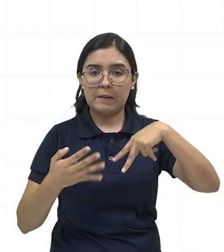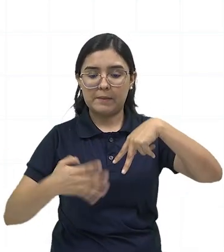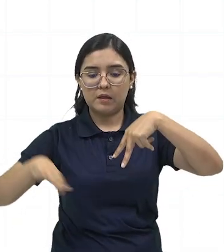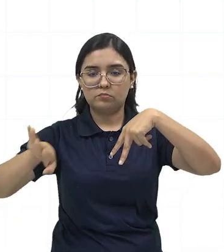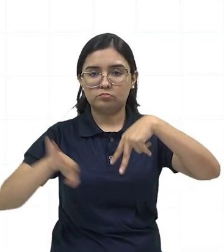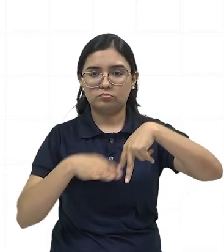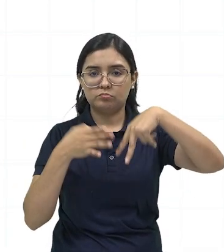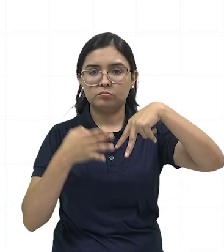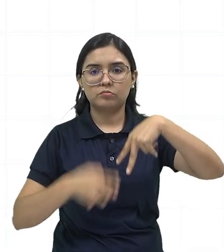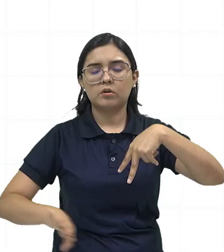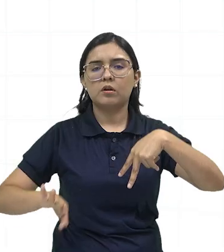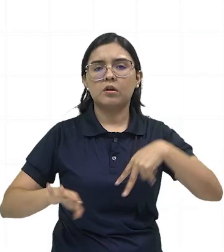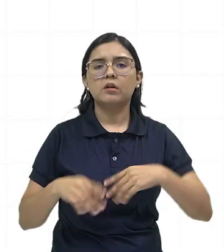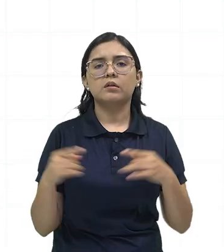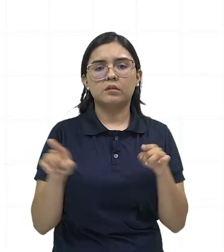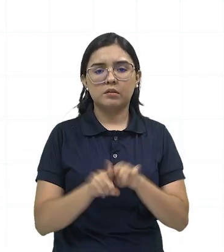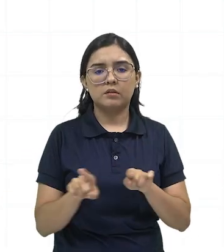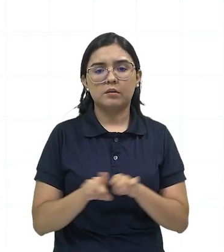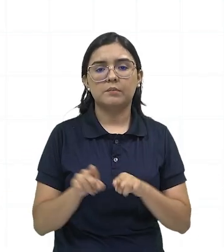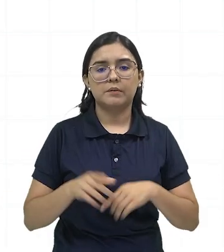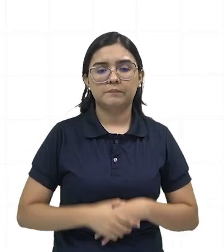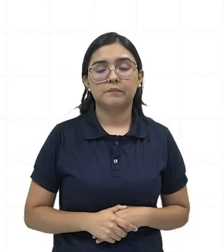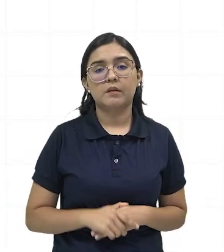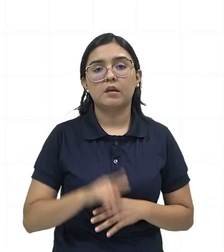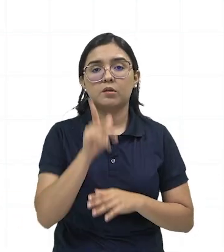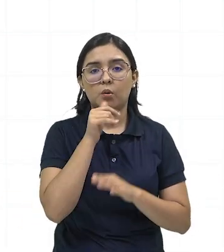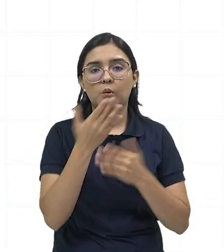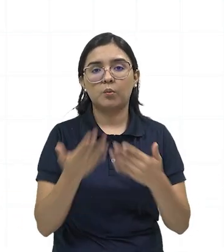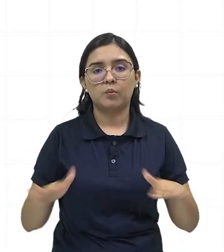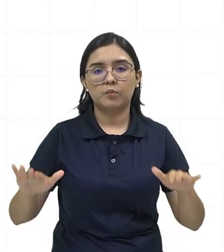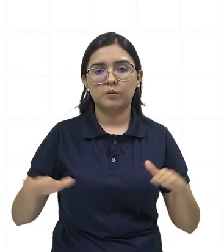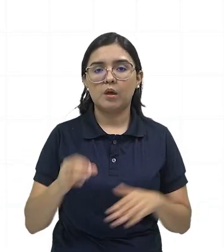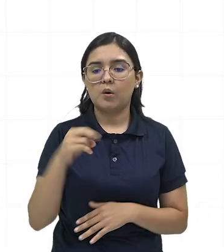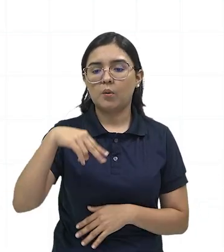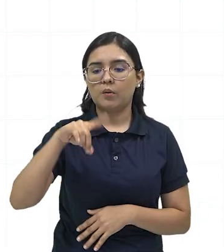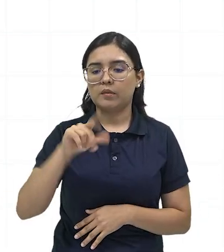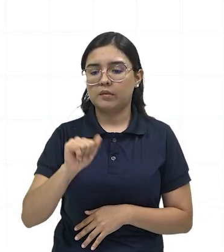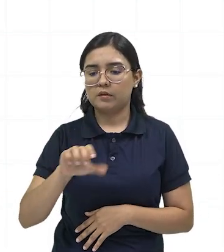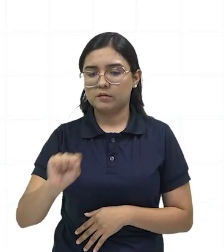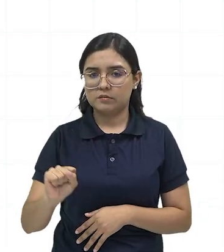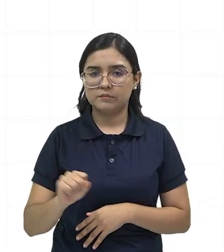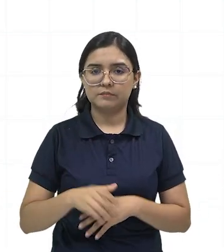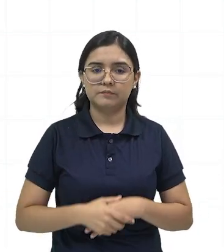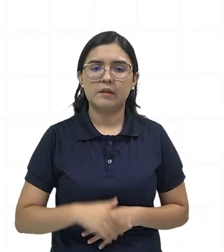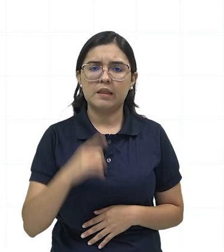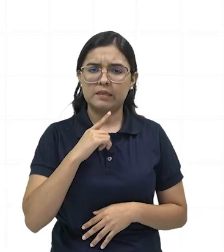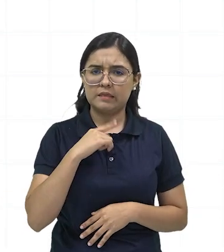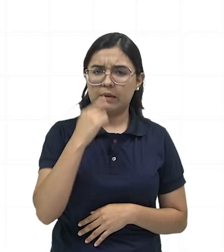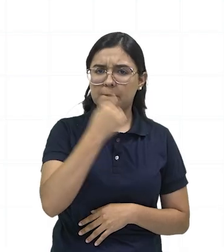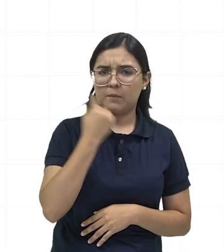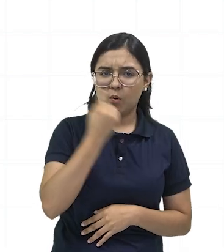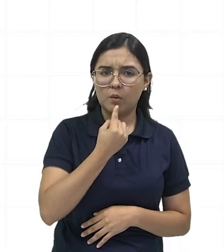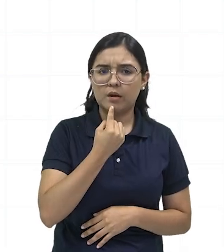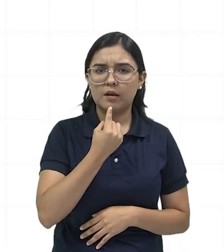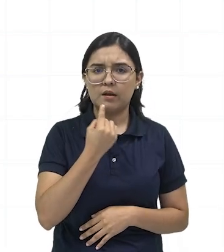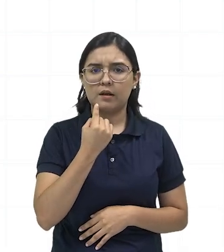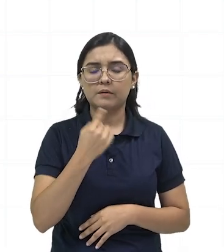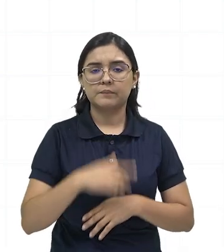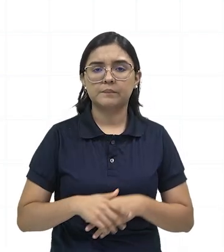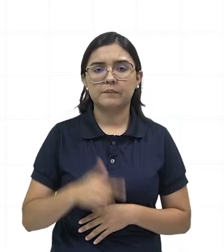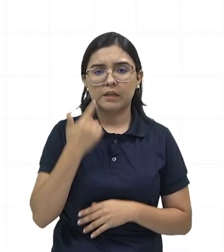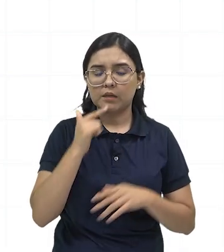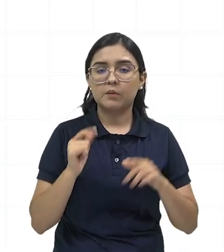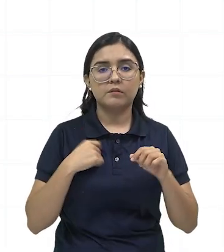pernas. Da mesma forma, as ondas do mar, elas têm boca, língua para